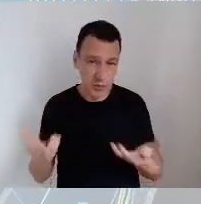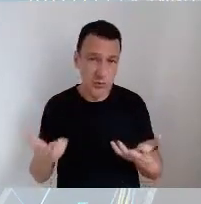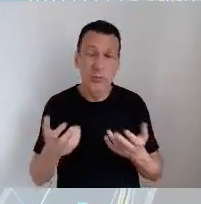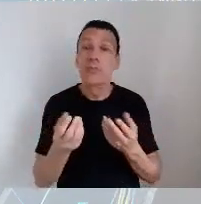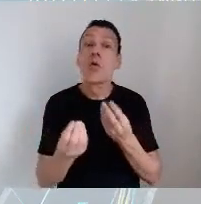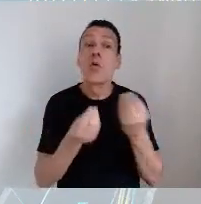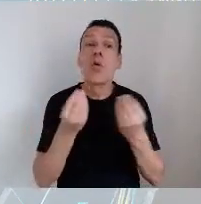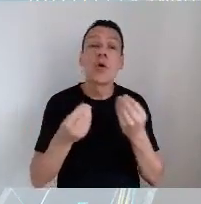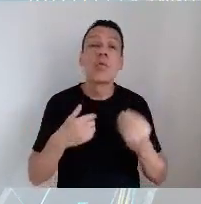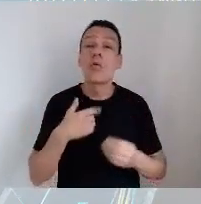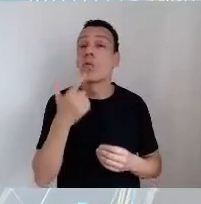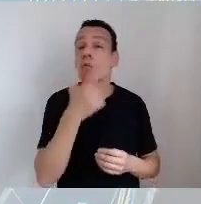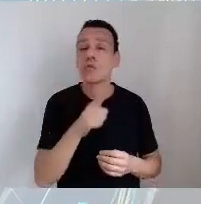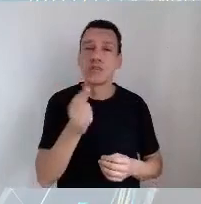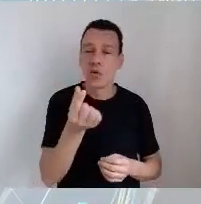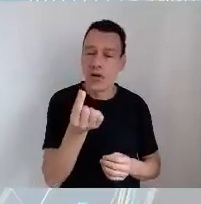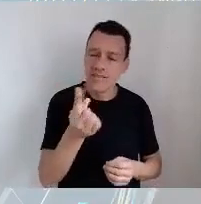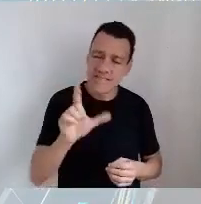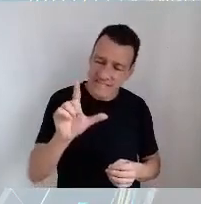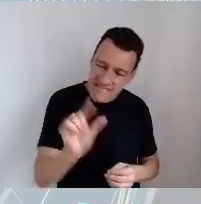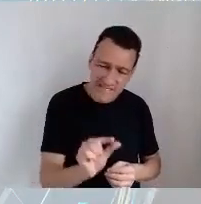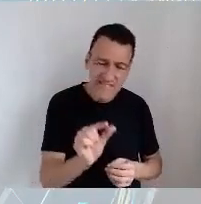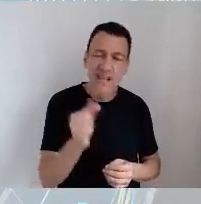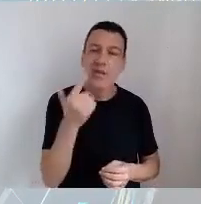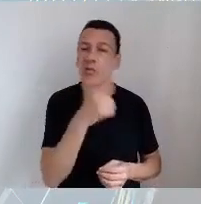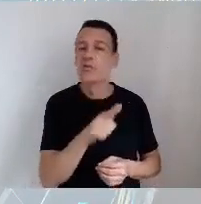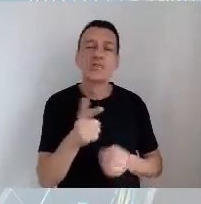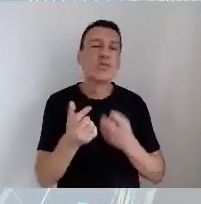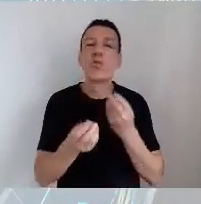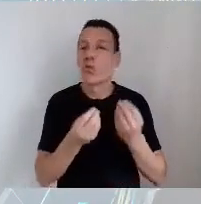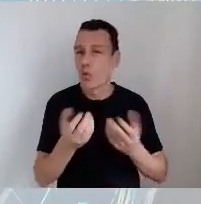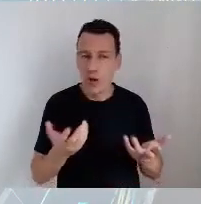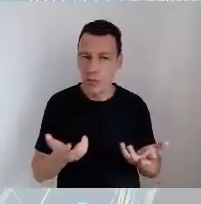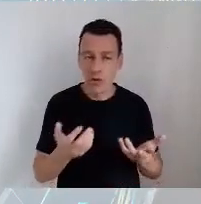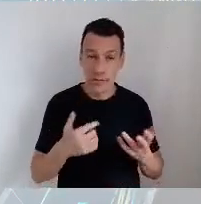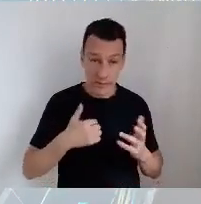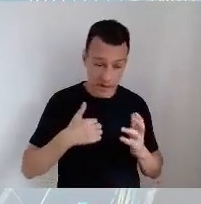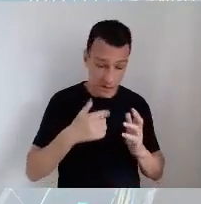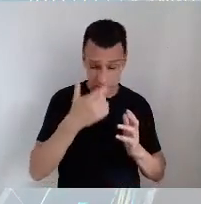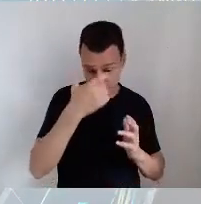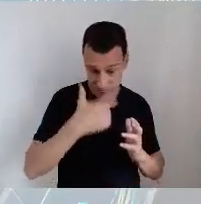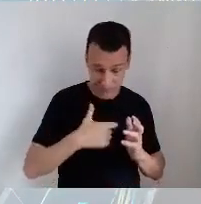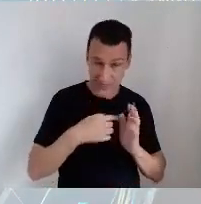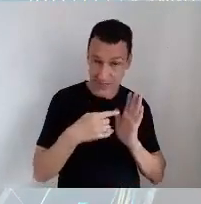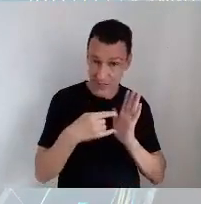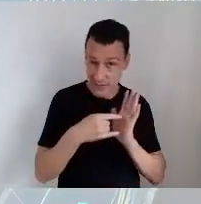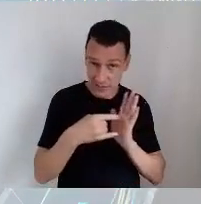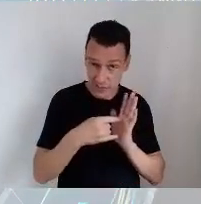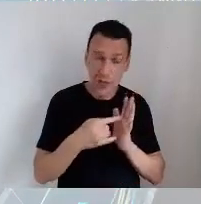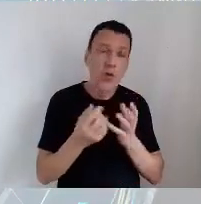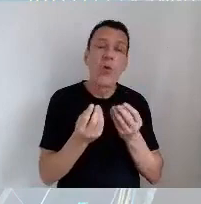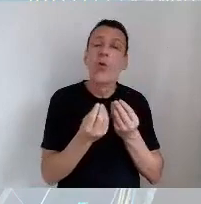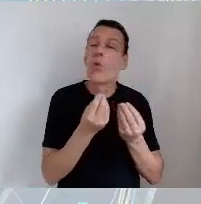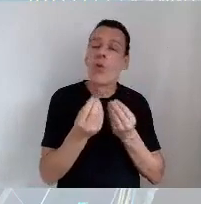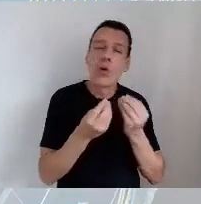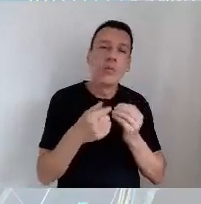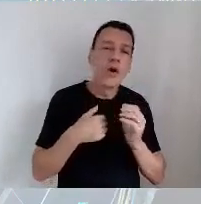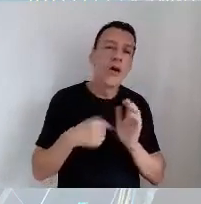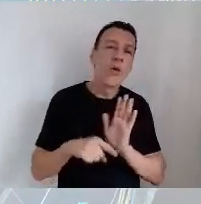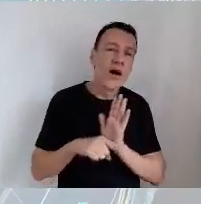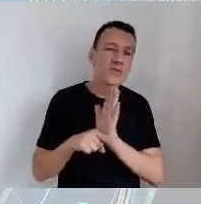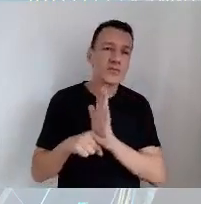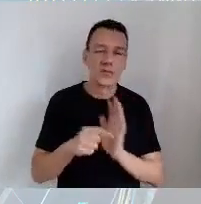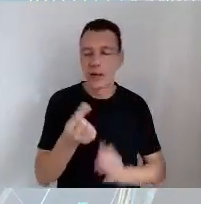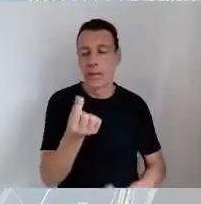mudança o custo ou risco na mudança do tempo como que o desenvolvedor Qual o papel Qual a contribuição do desenvolvedor para reduzir o custo da mudança no